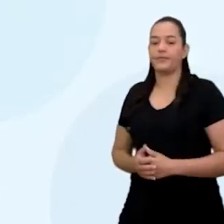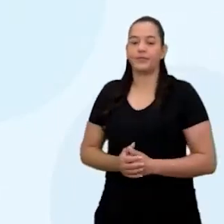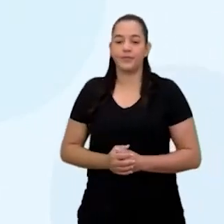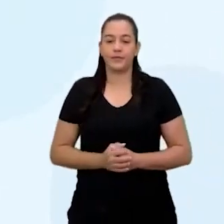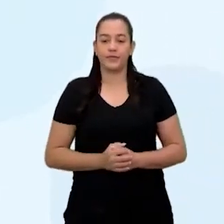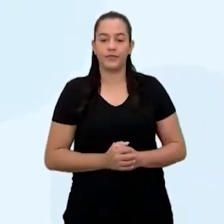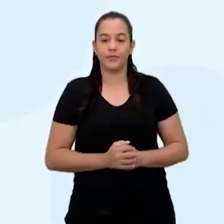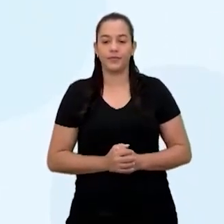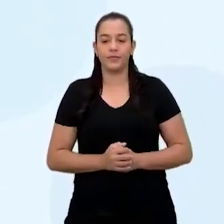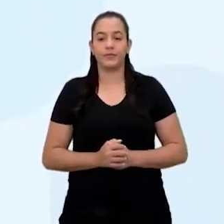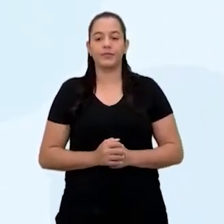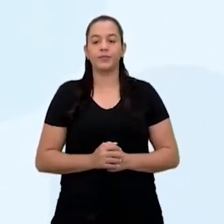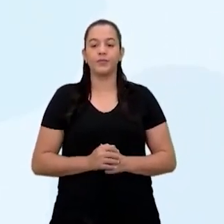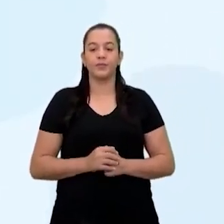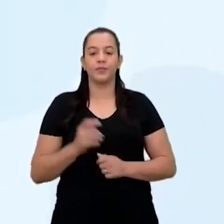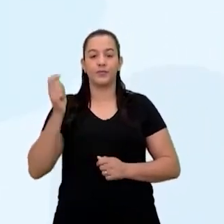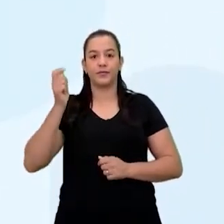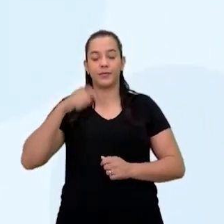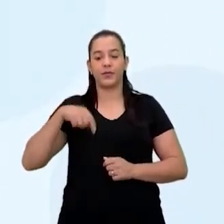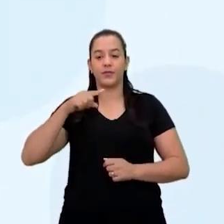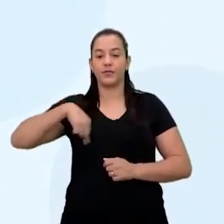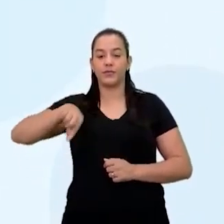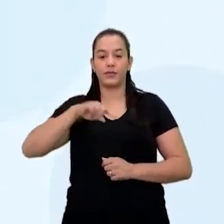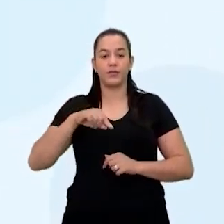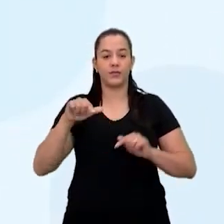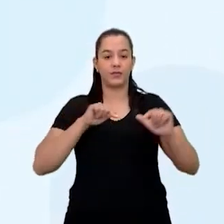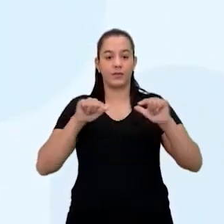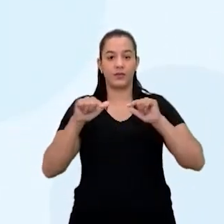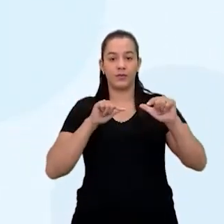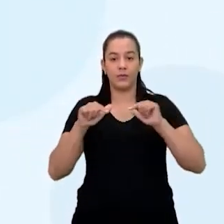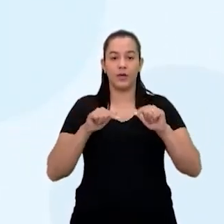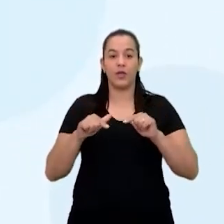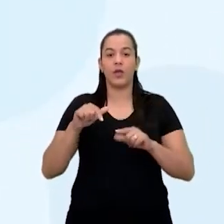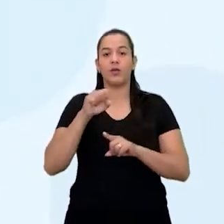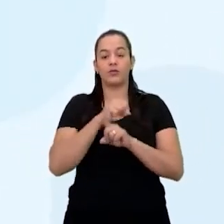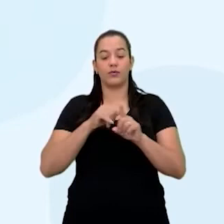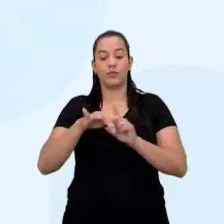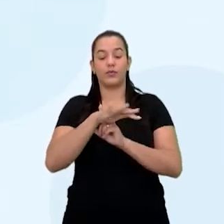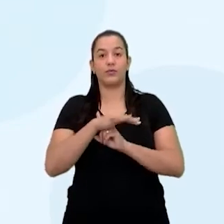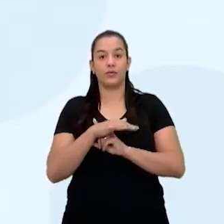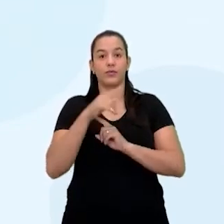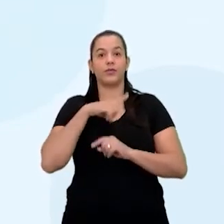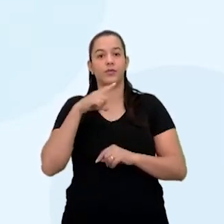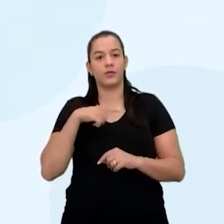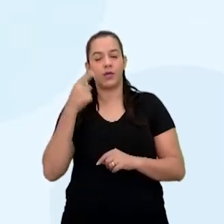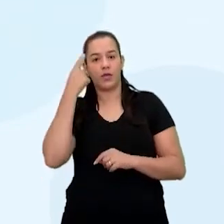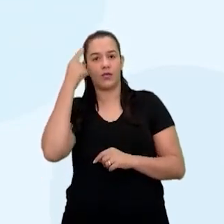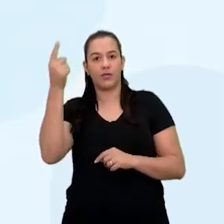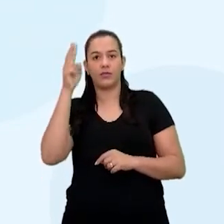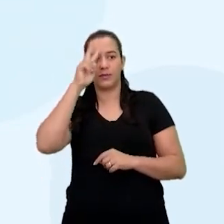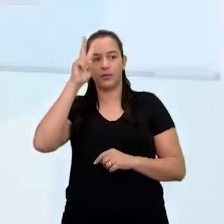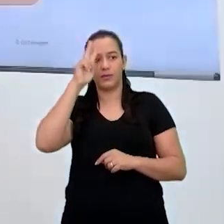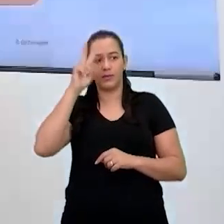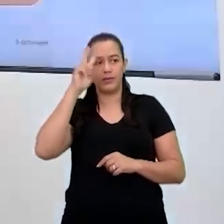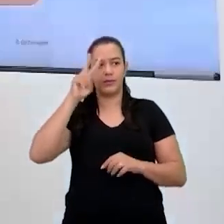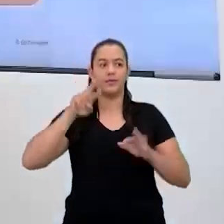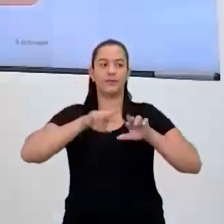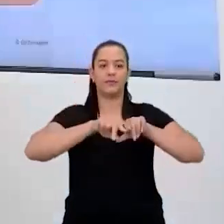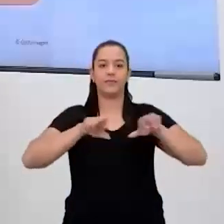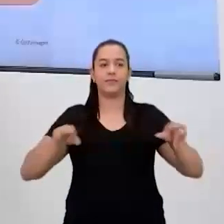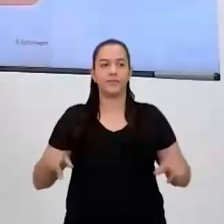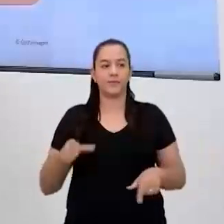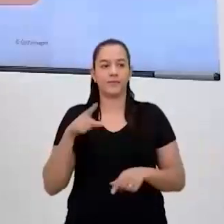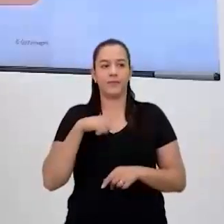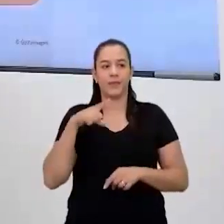sociologia e o aluninho, a aluninha que está nos assistindo, a gente está fazendo aqui uma lembrança. Sociologia é